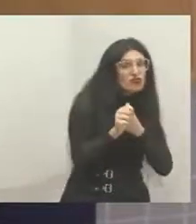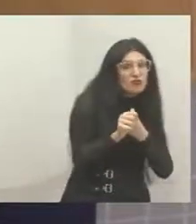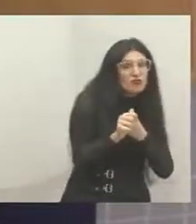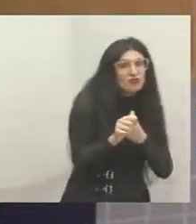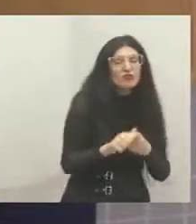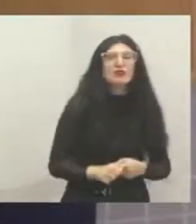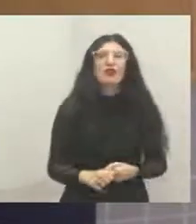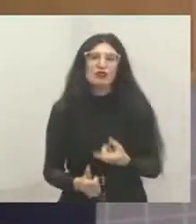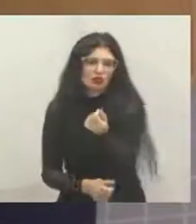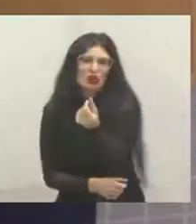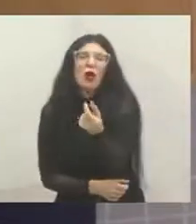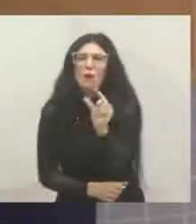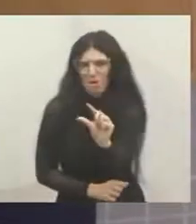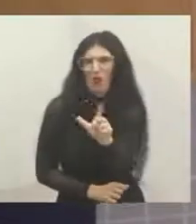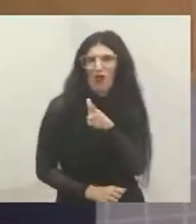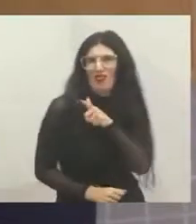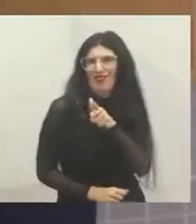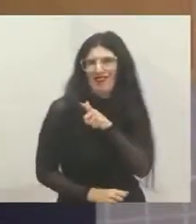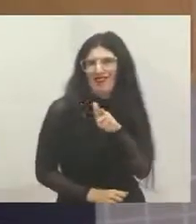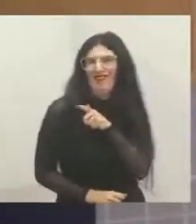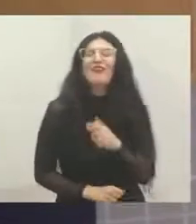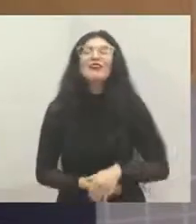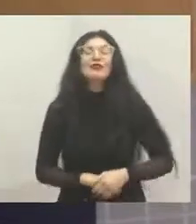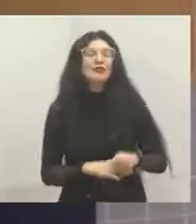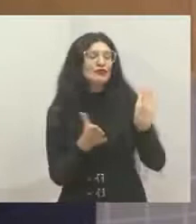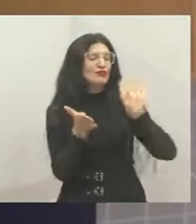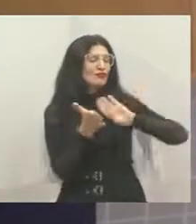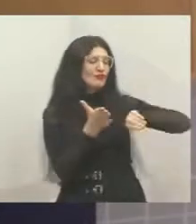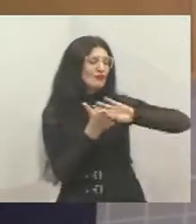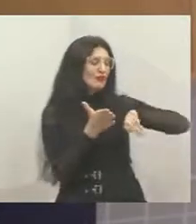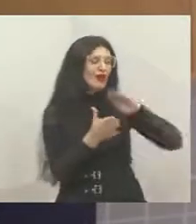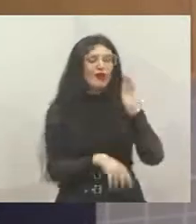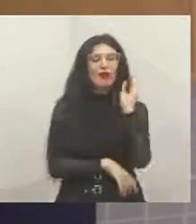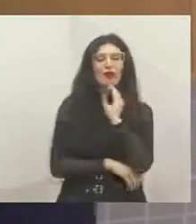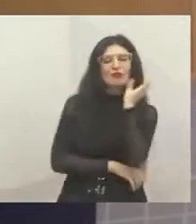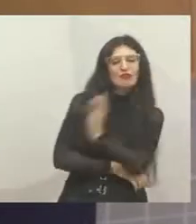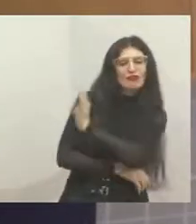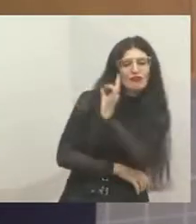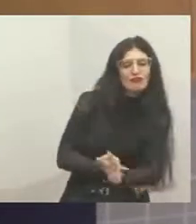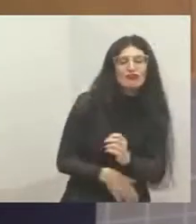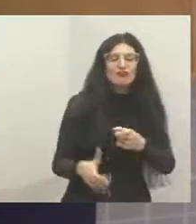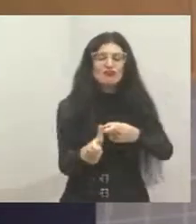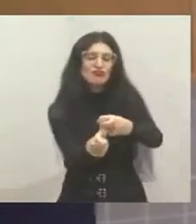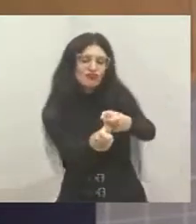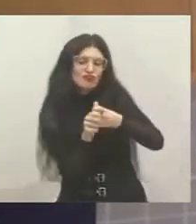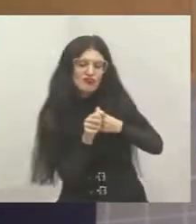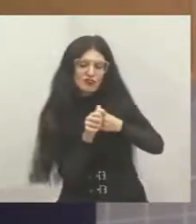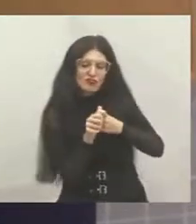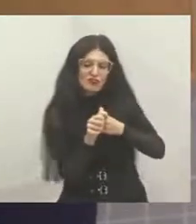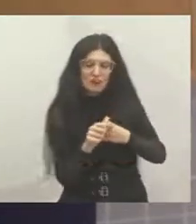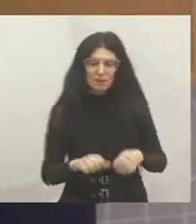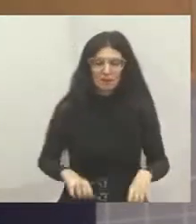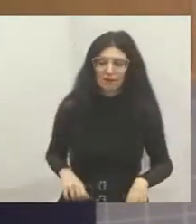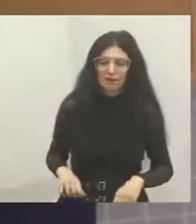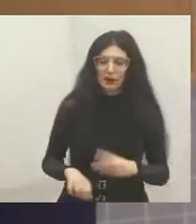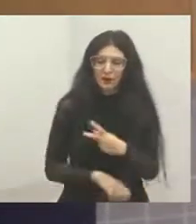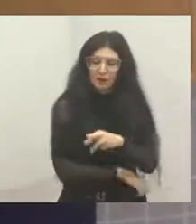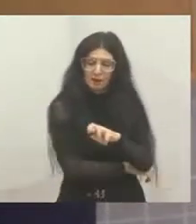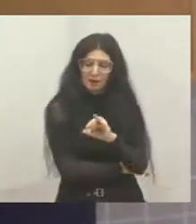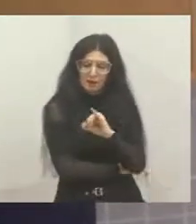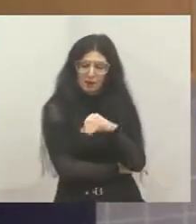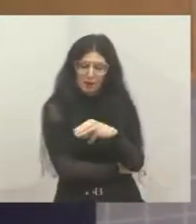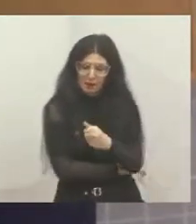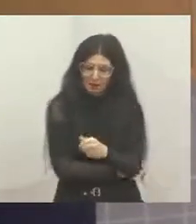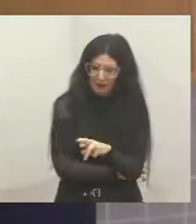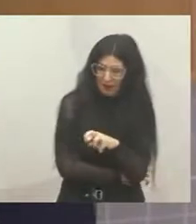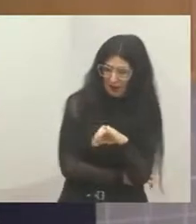resultado, é você tem que tirar os juros da dívida. Então, quando ouvirem resultado primário, é simples, receita